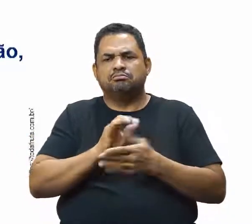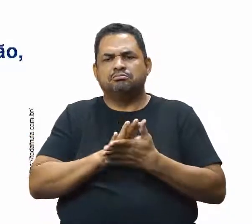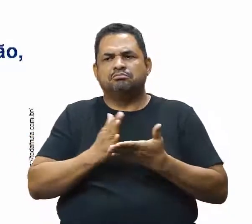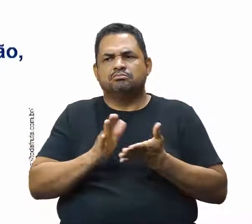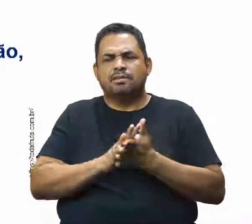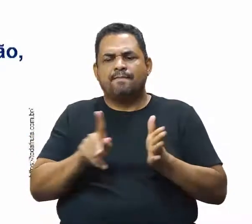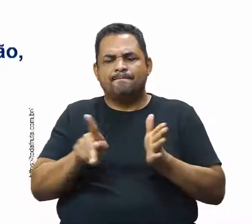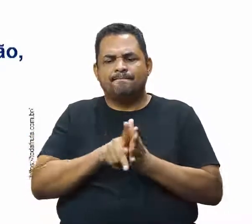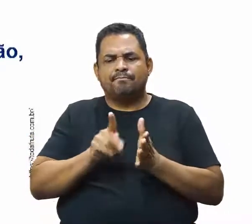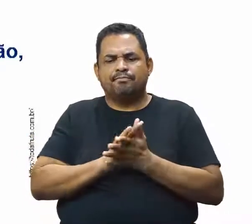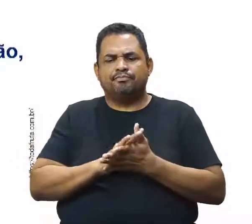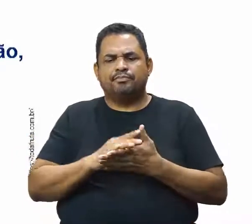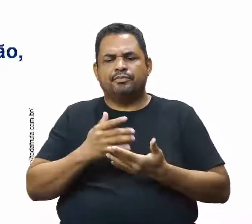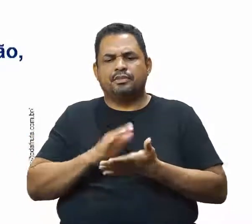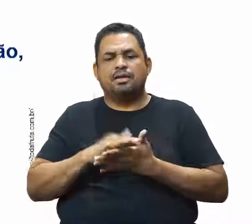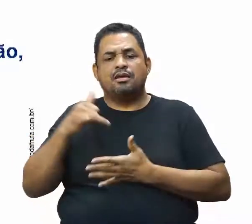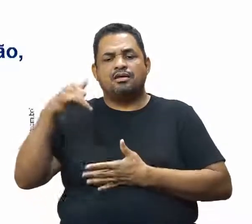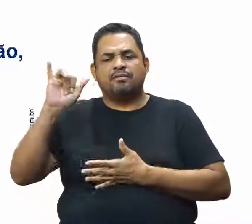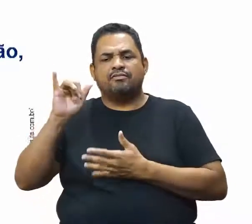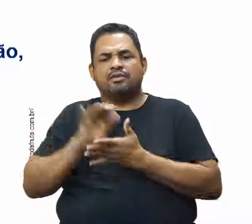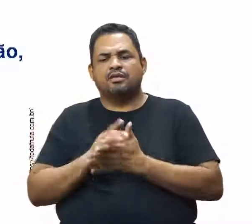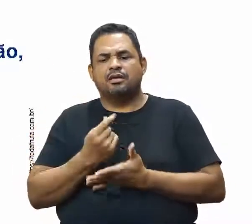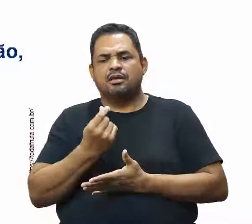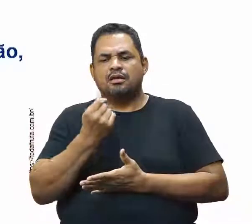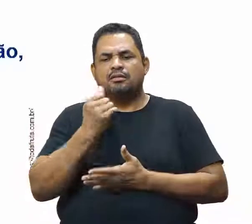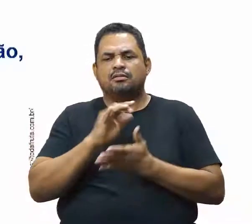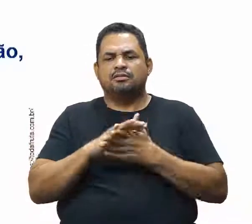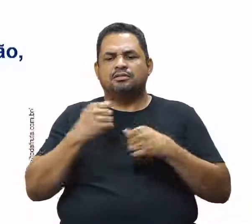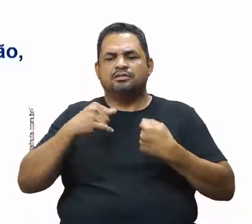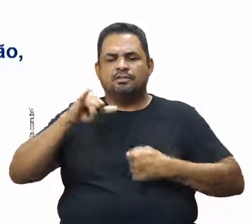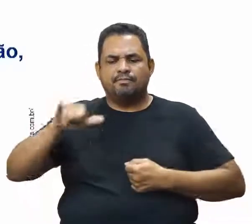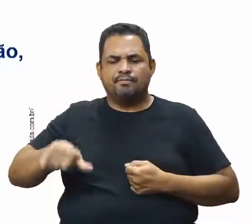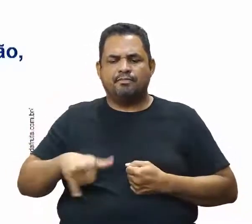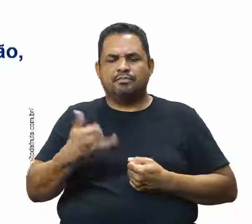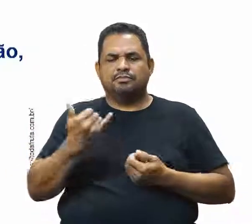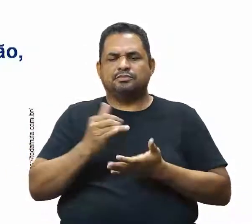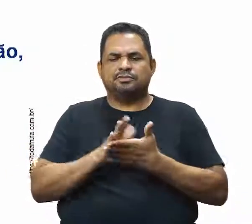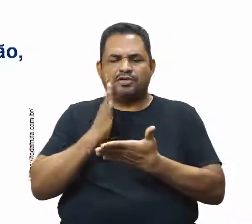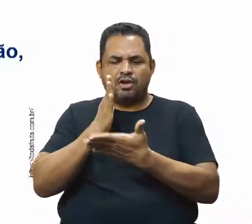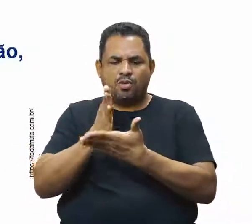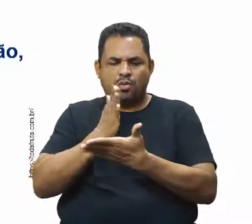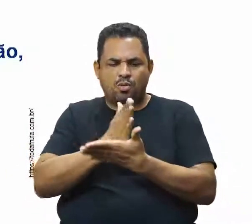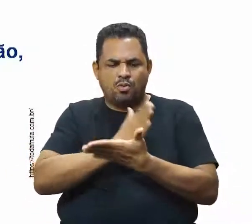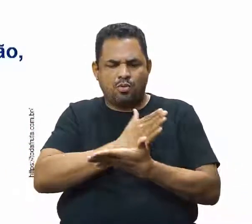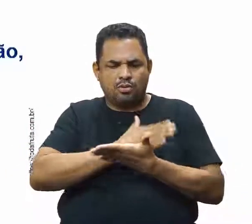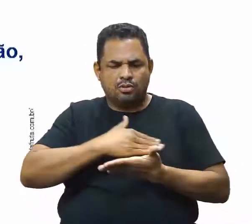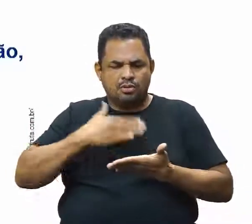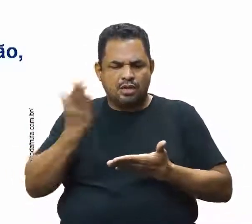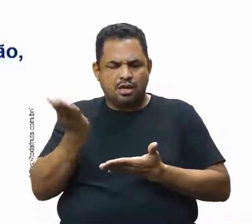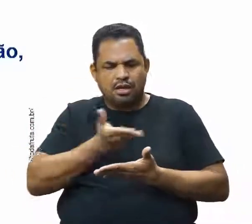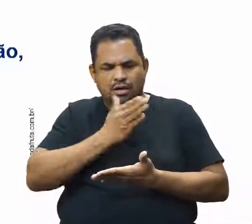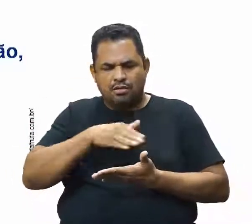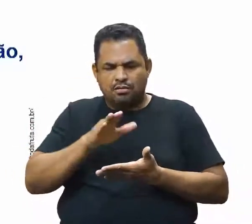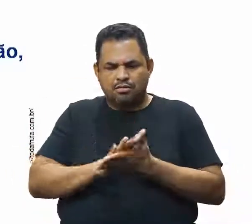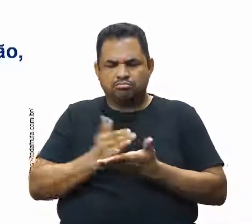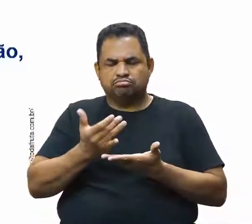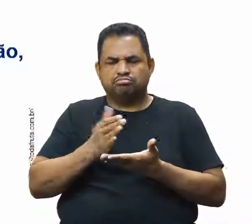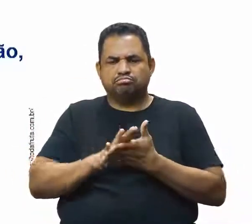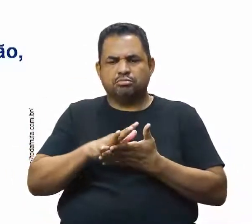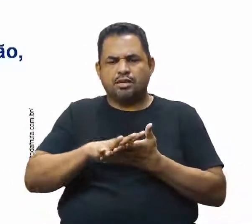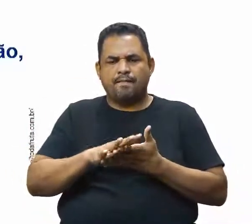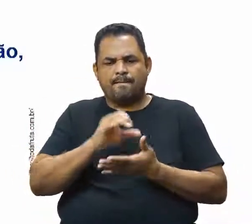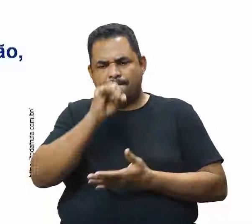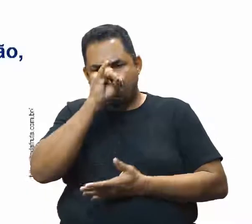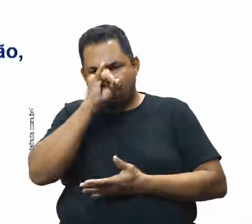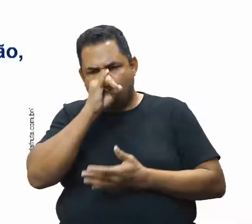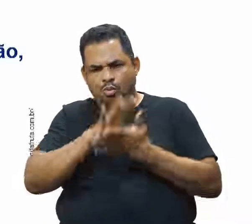evitam gastos e danos, porque tem que se aproveitar. Você vai tirar uma peça, né? Uma peça bovina, uma peça suína, uma peça